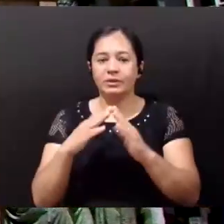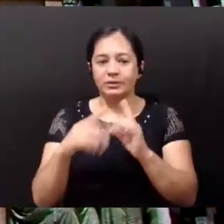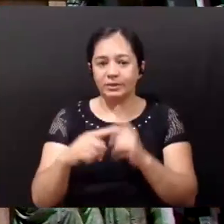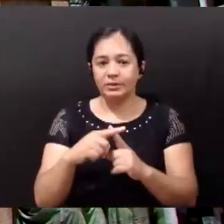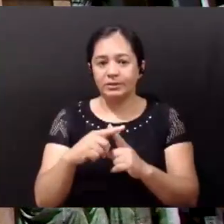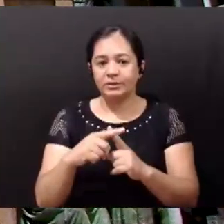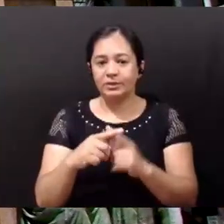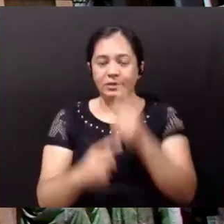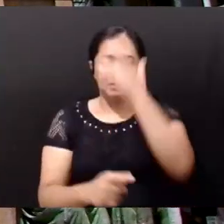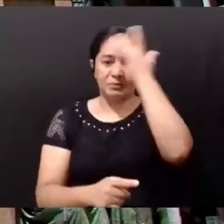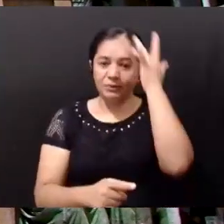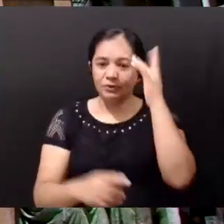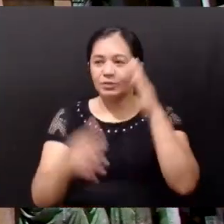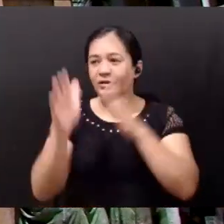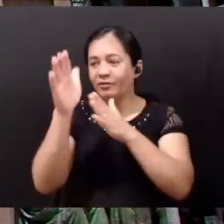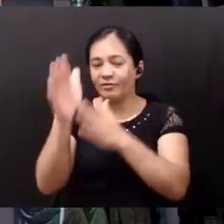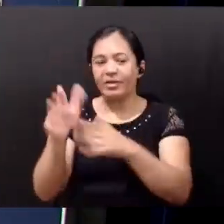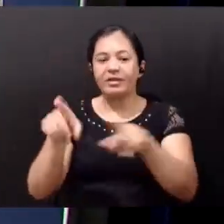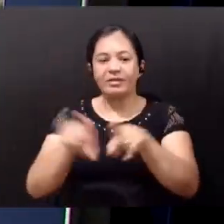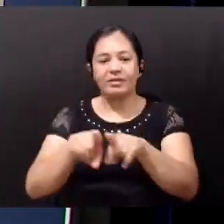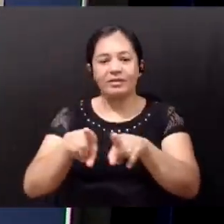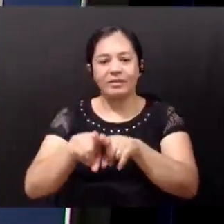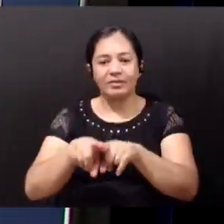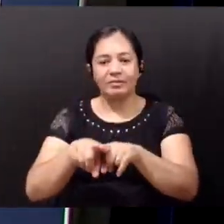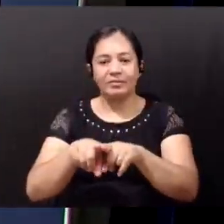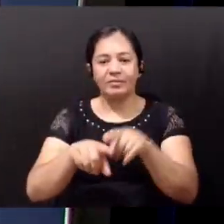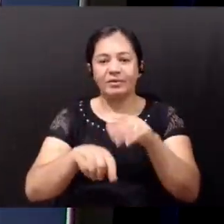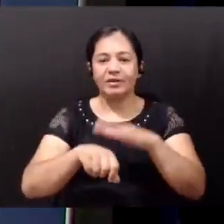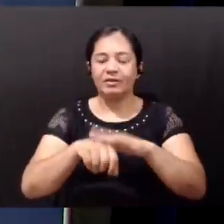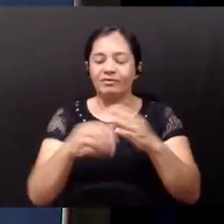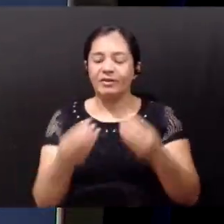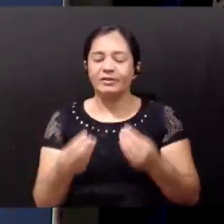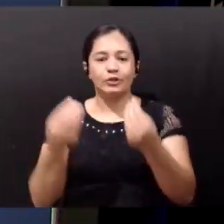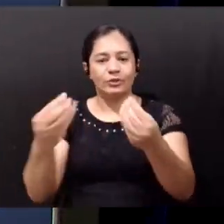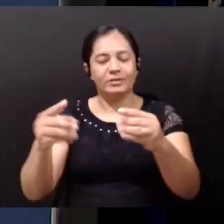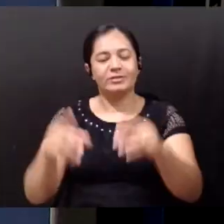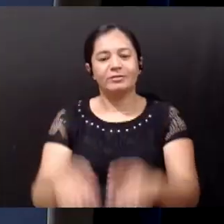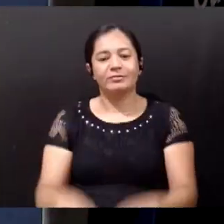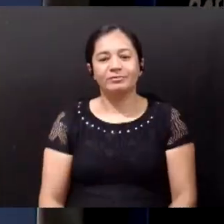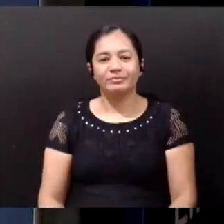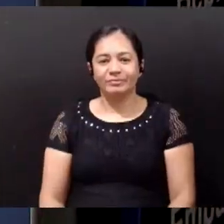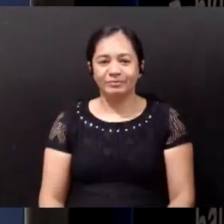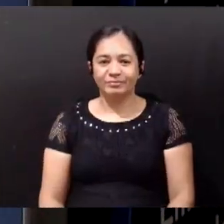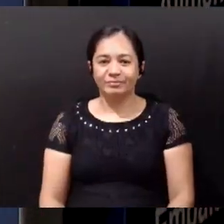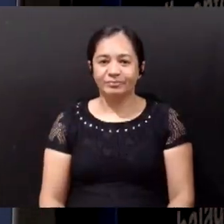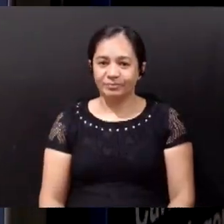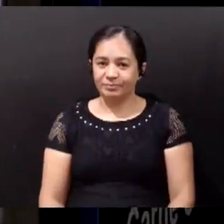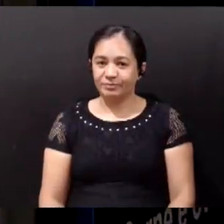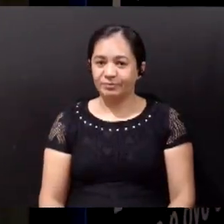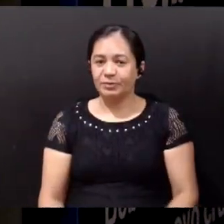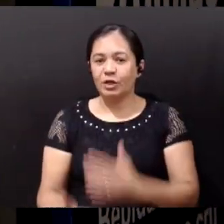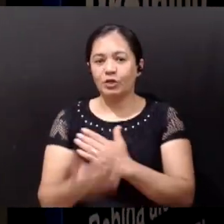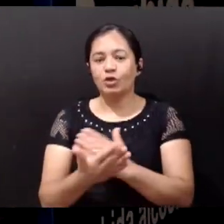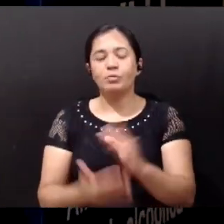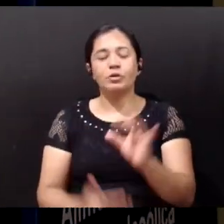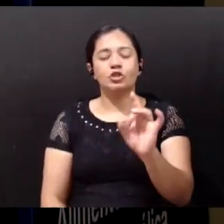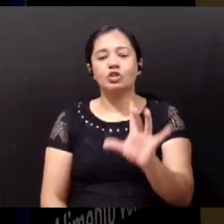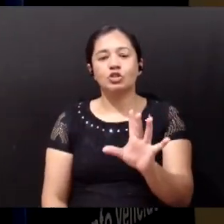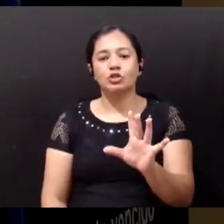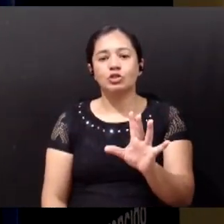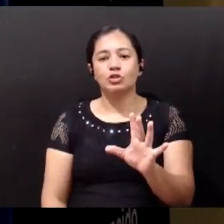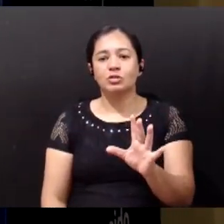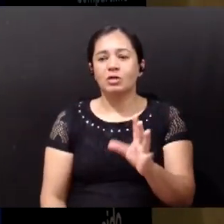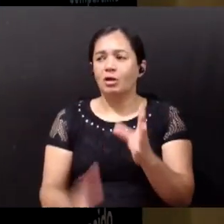eles se disponibilizam e fazem a sua doação também e deixam aqui na geladeira. No início era tudo um pouco tumultuado,